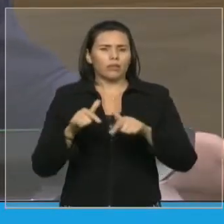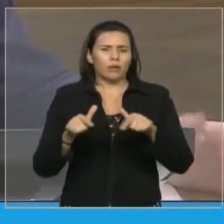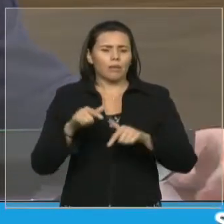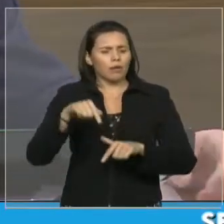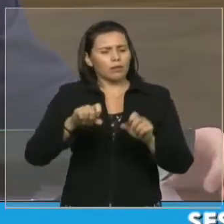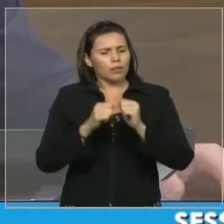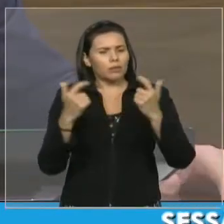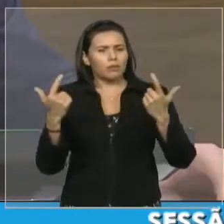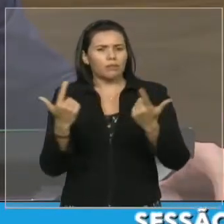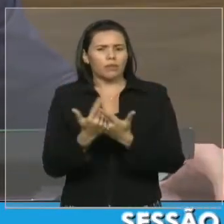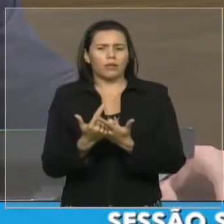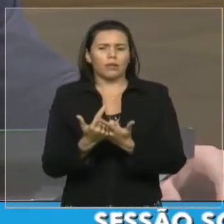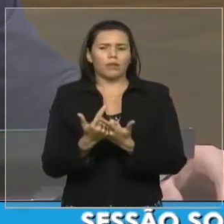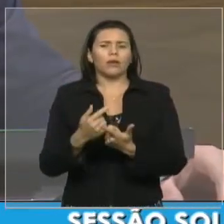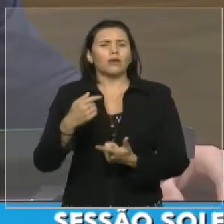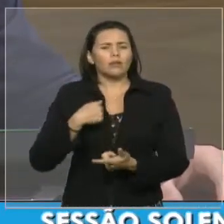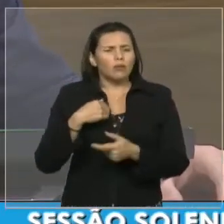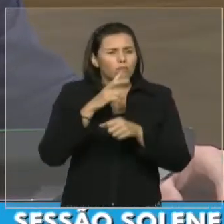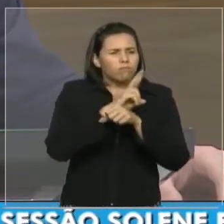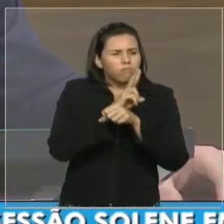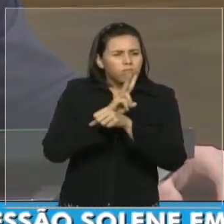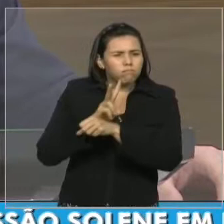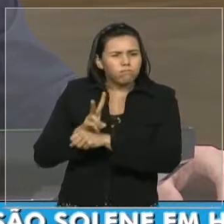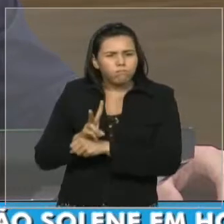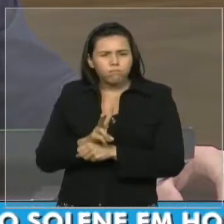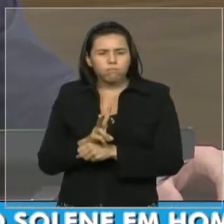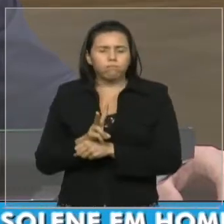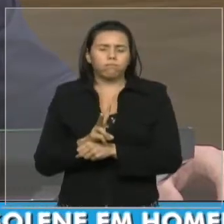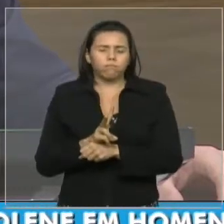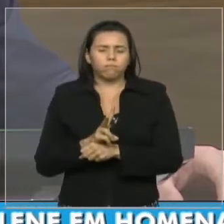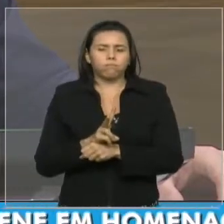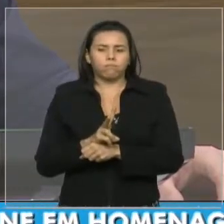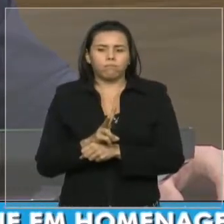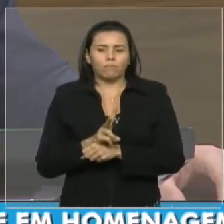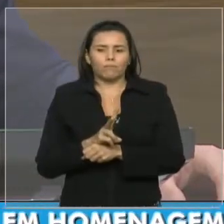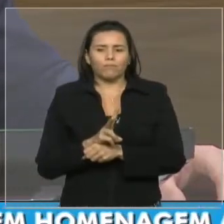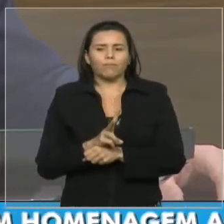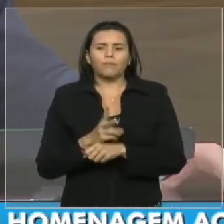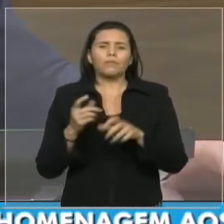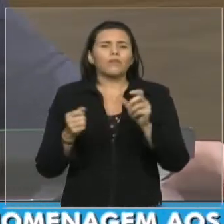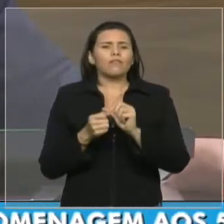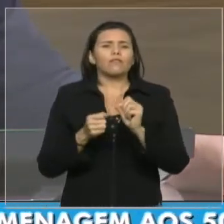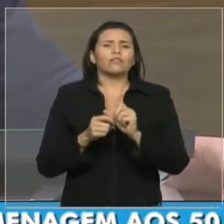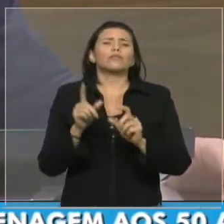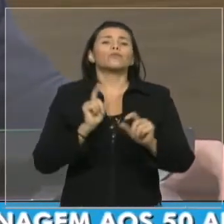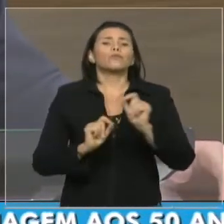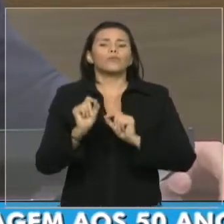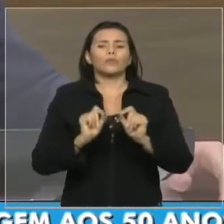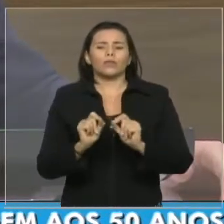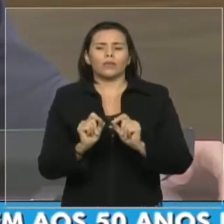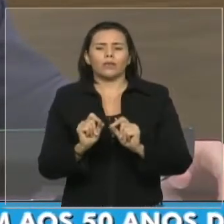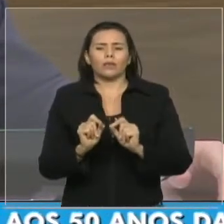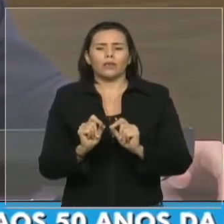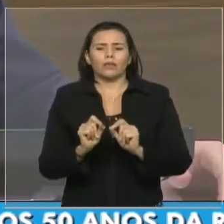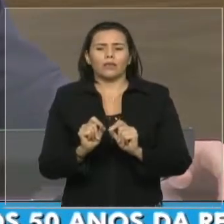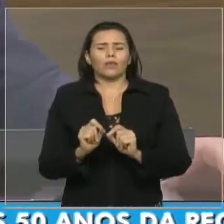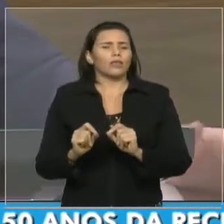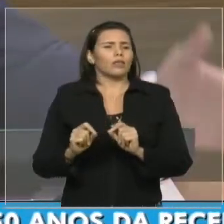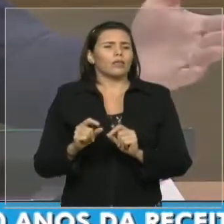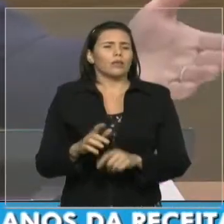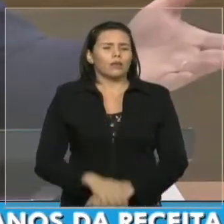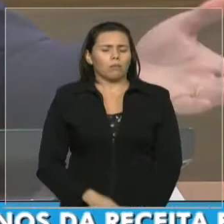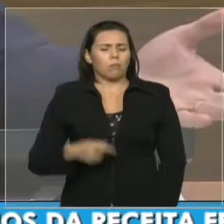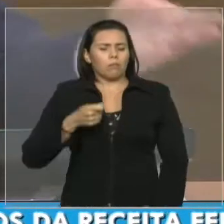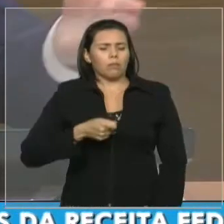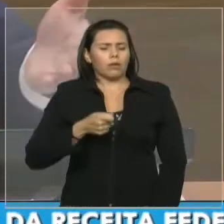de justiça fiscal no Estado do Maranhão, principalmente fazendo com que todos cumpram com o seu dever.